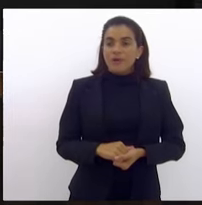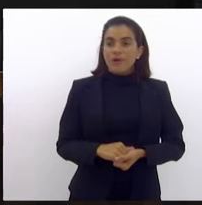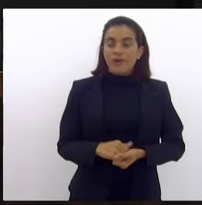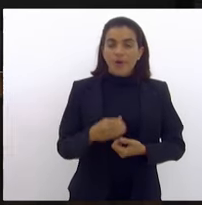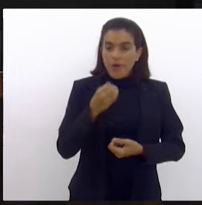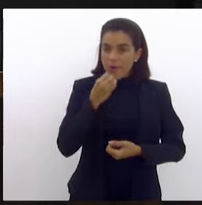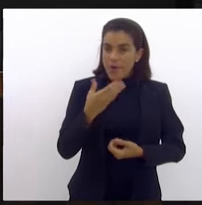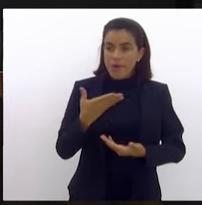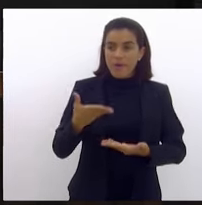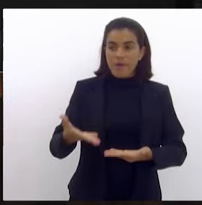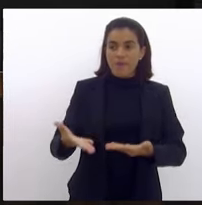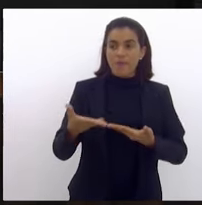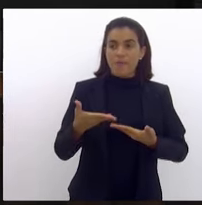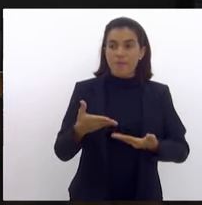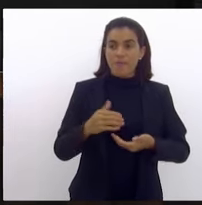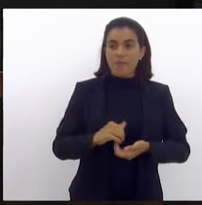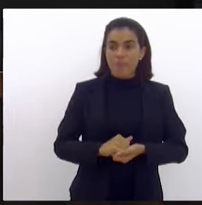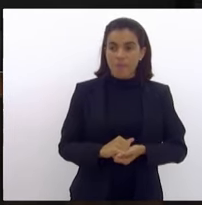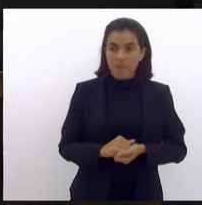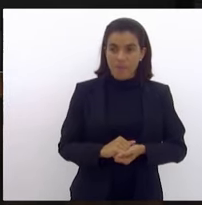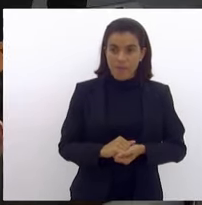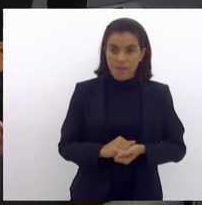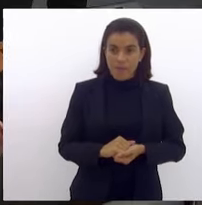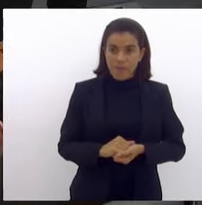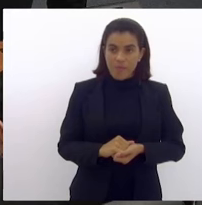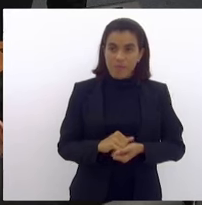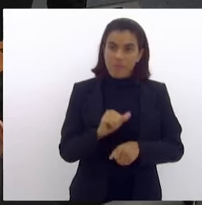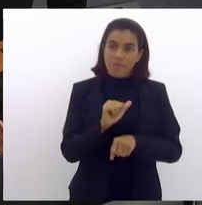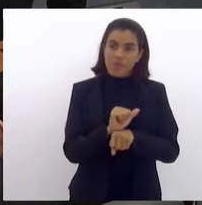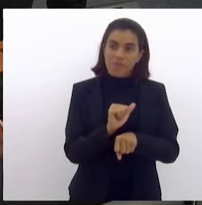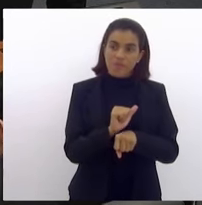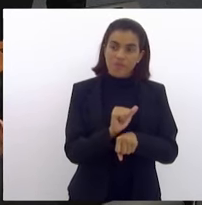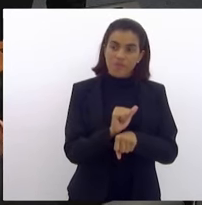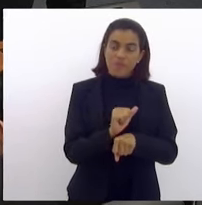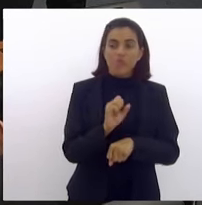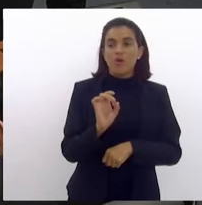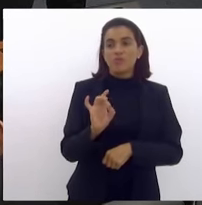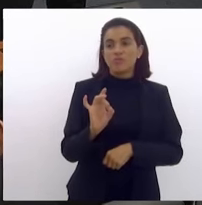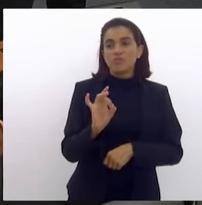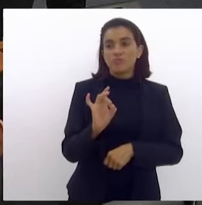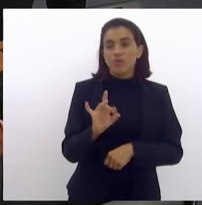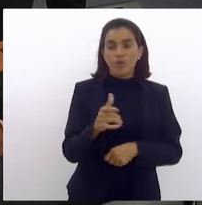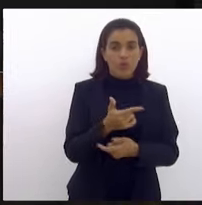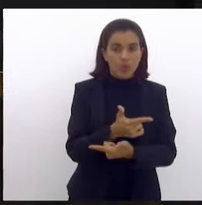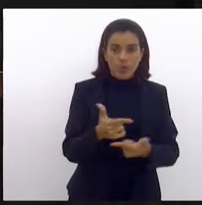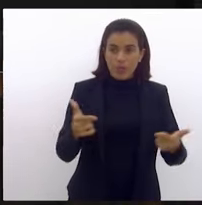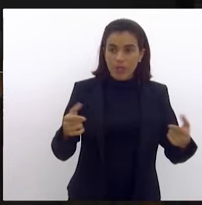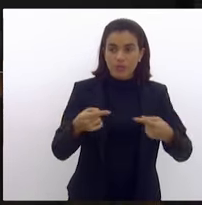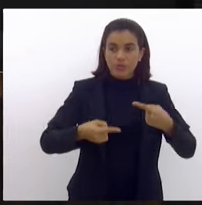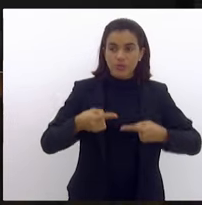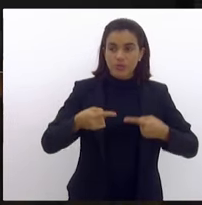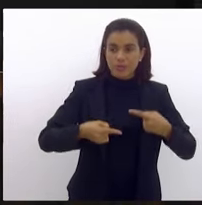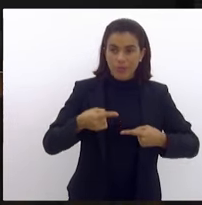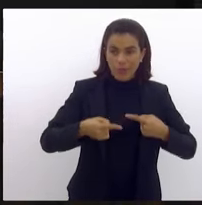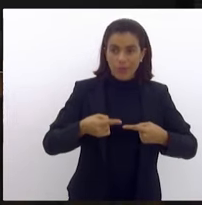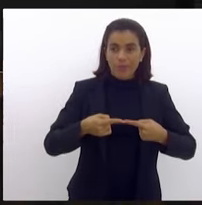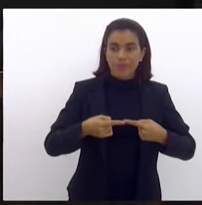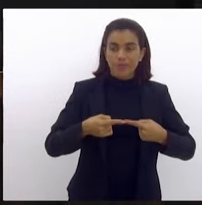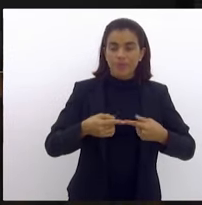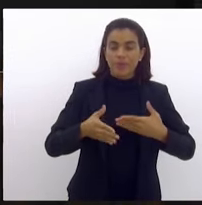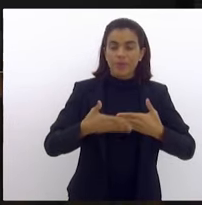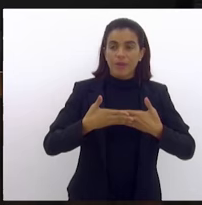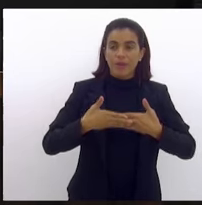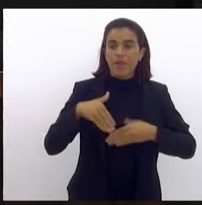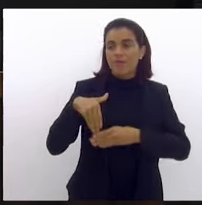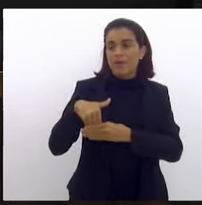Sejam todos bem-vindos. Tia Ju, vai... Eu vou esperar aprovar e vou só declarar voto. Não havendo mais quem queira discutir, encerrada a discussão.